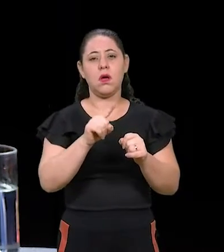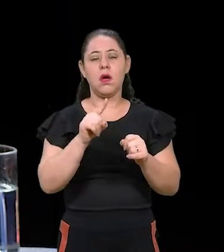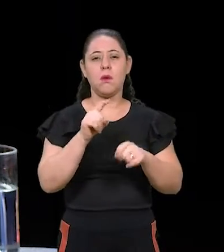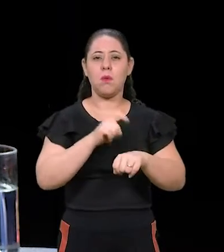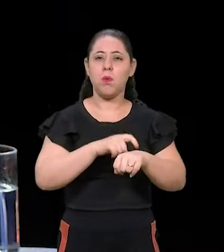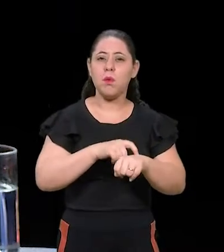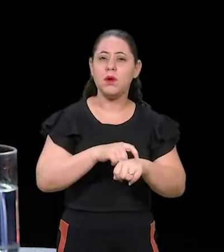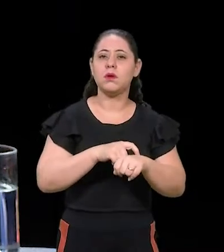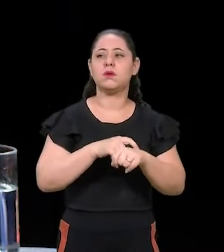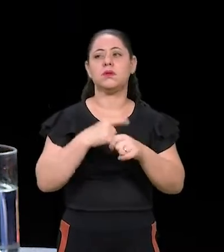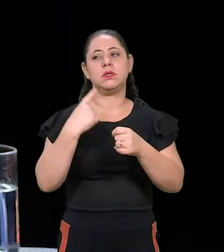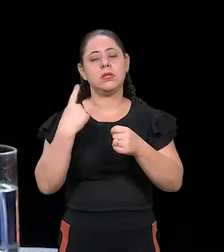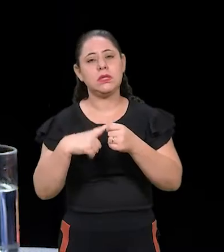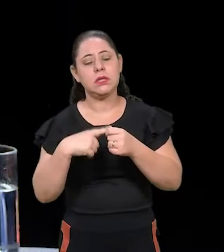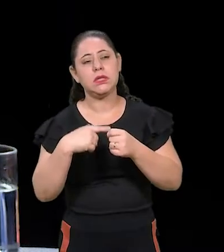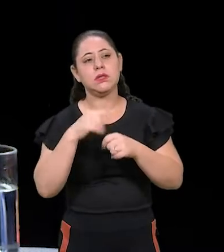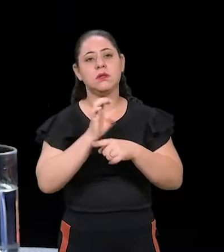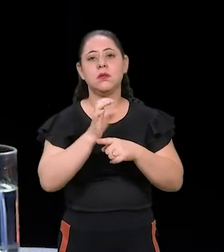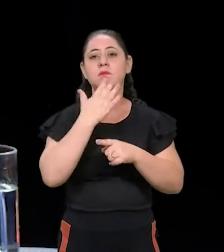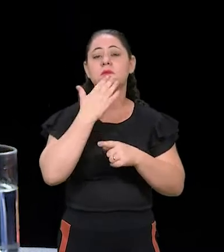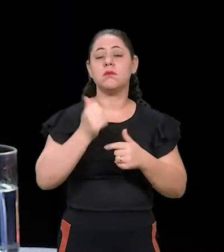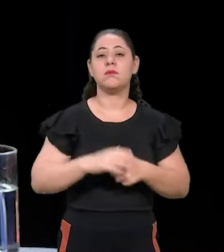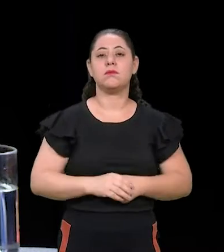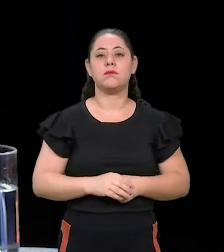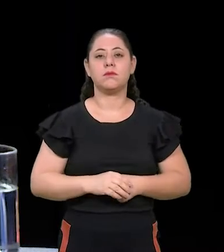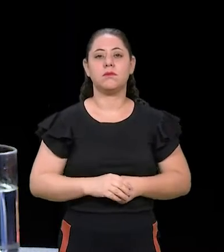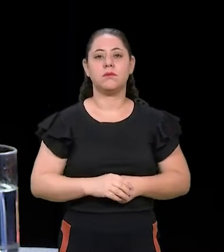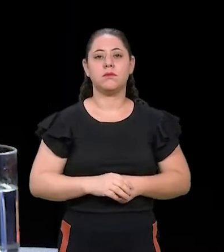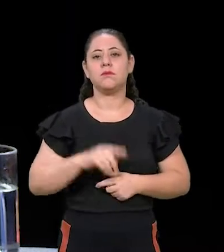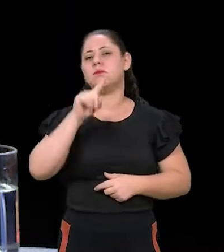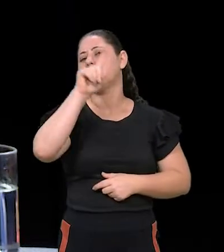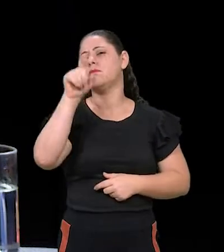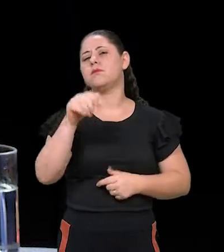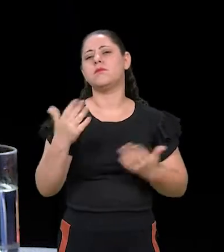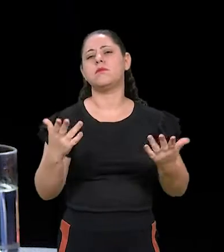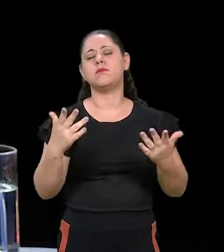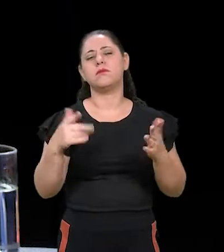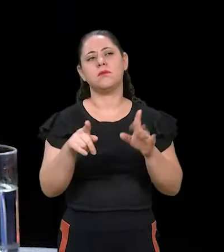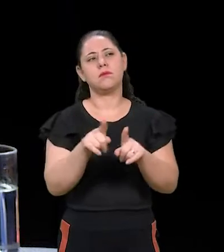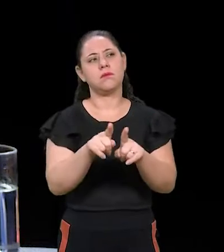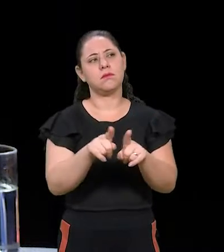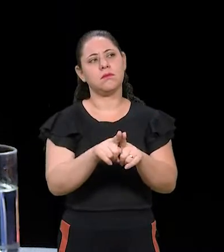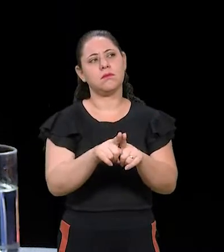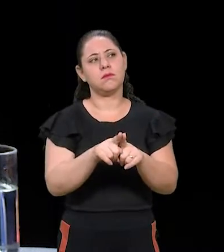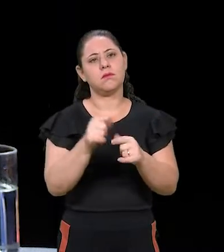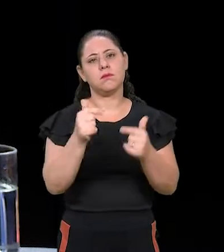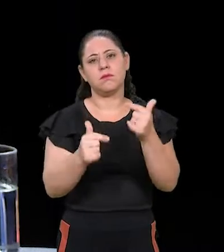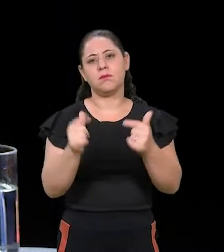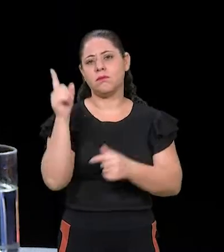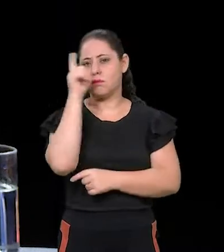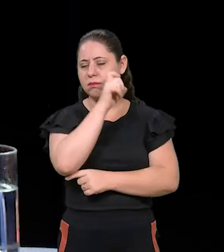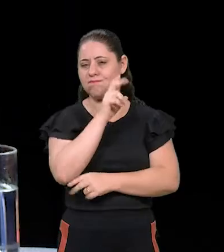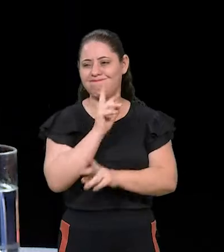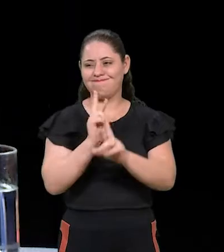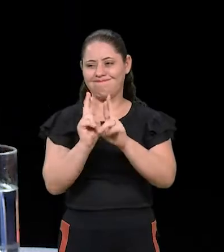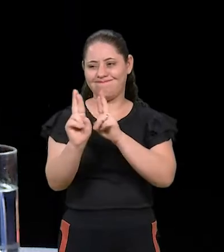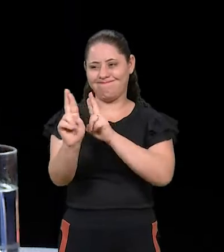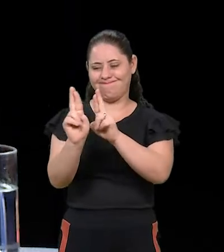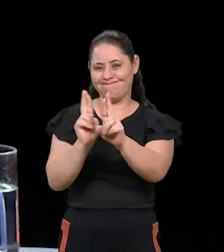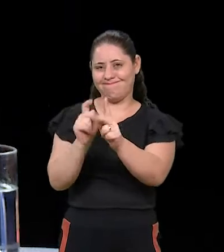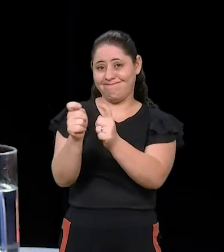desenvolvimento de uma cidade, de um estado melhor. E falando sobre essa questão ainda política, é difícil